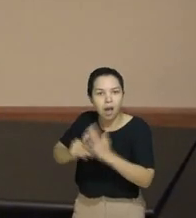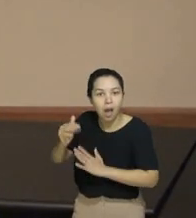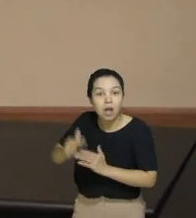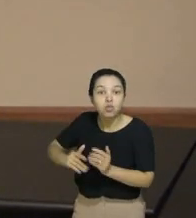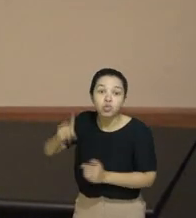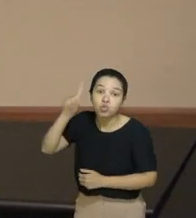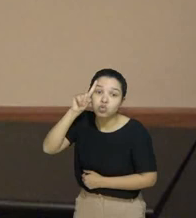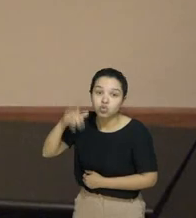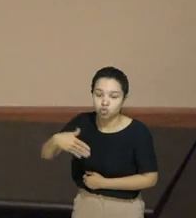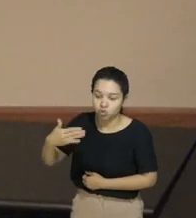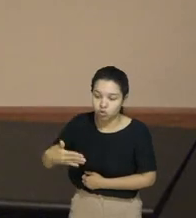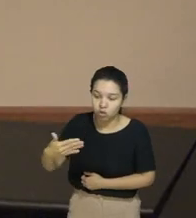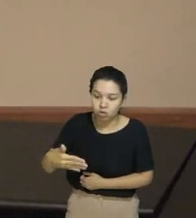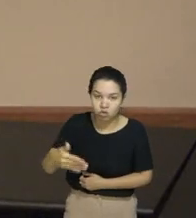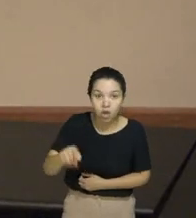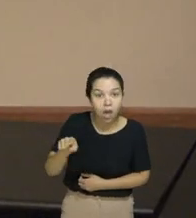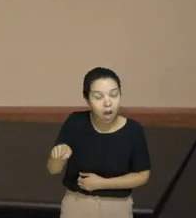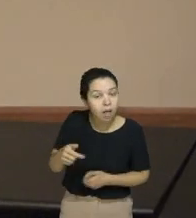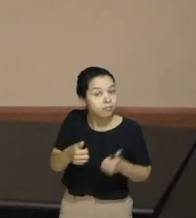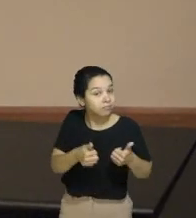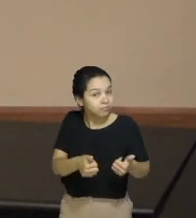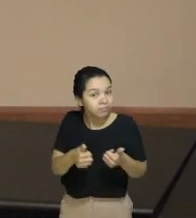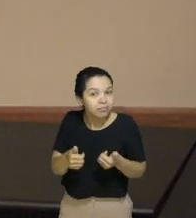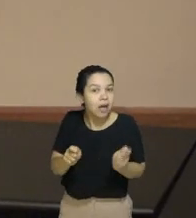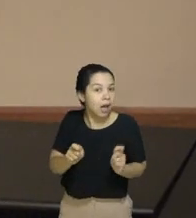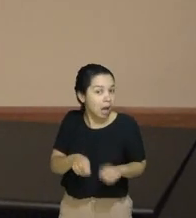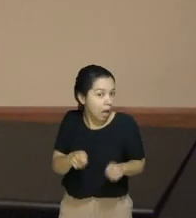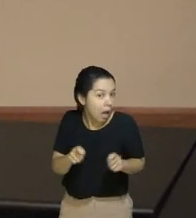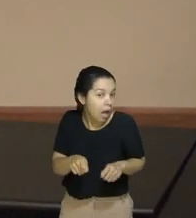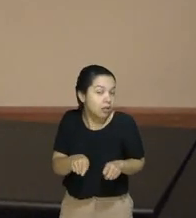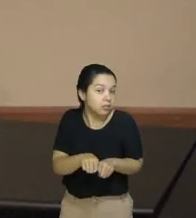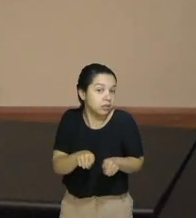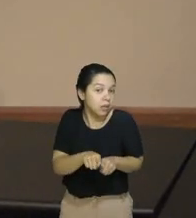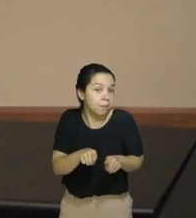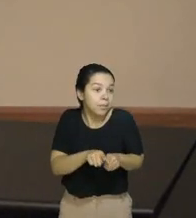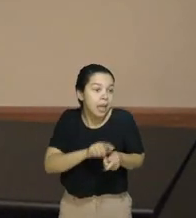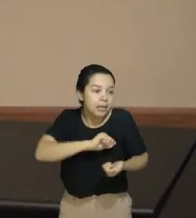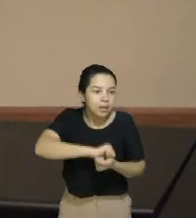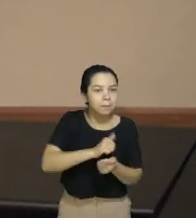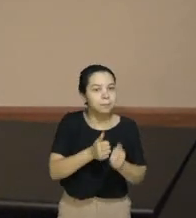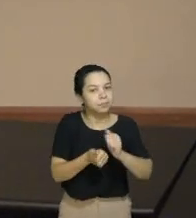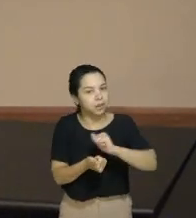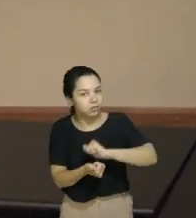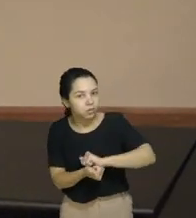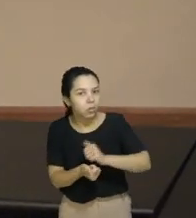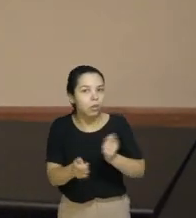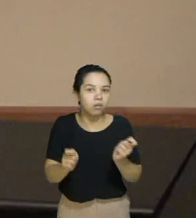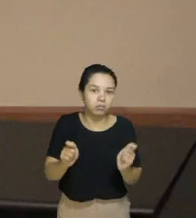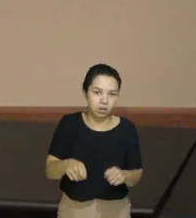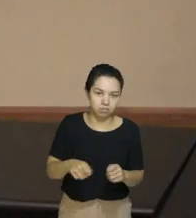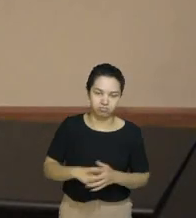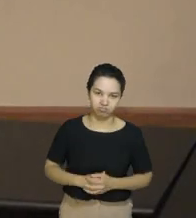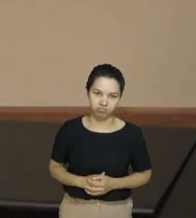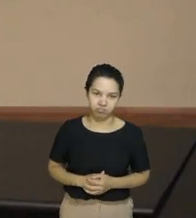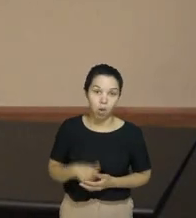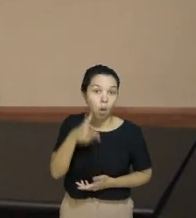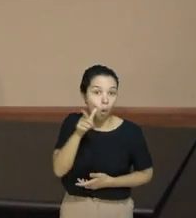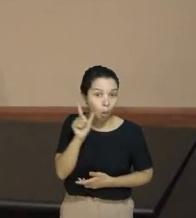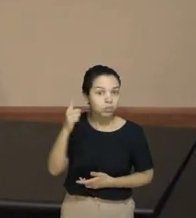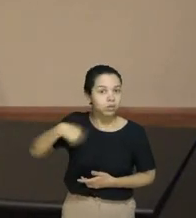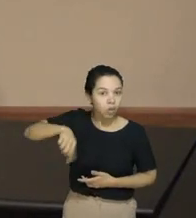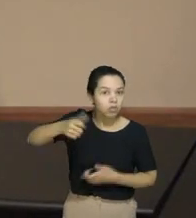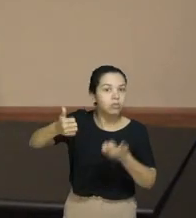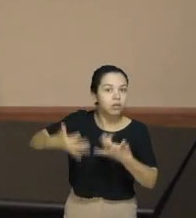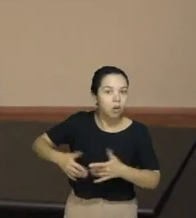dia e fazer, inclusive, compensações. O que a gente falou ontem? Tratou a